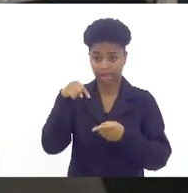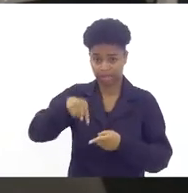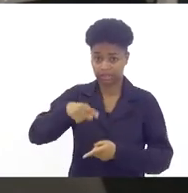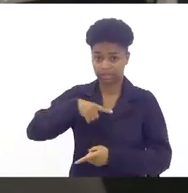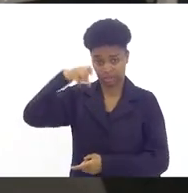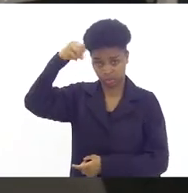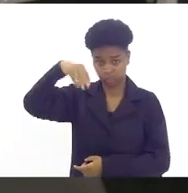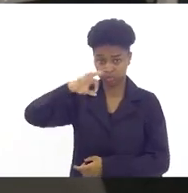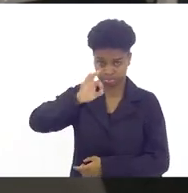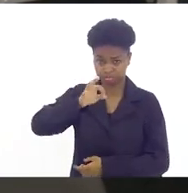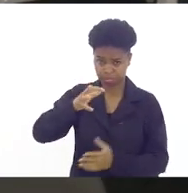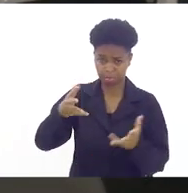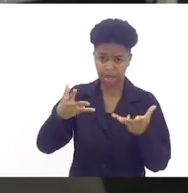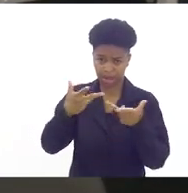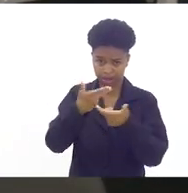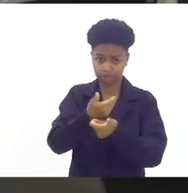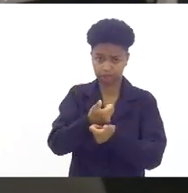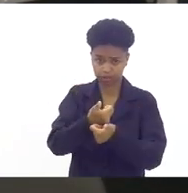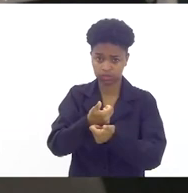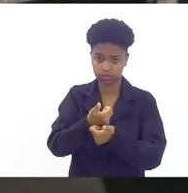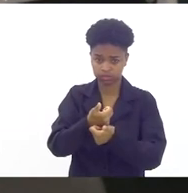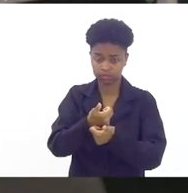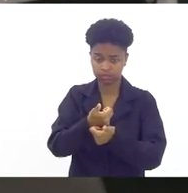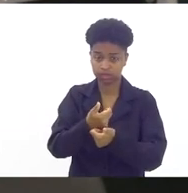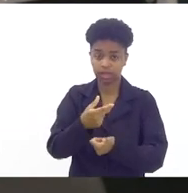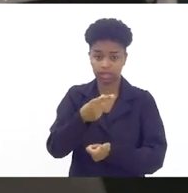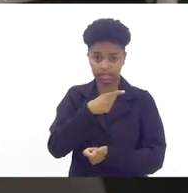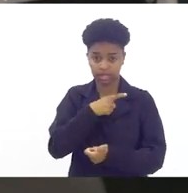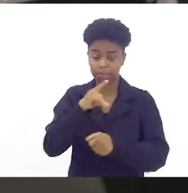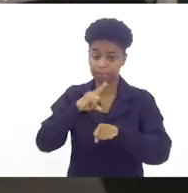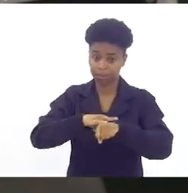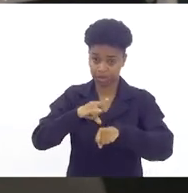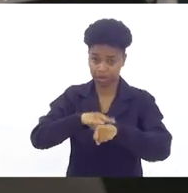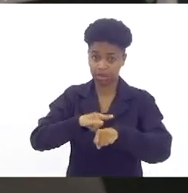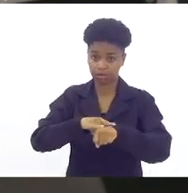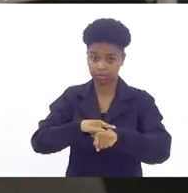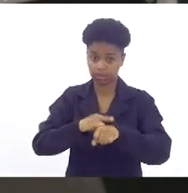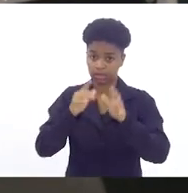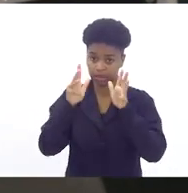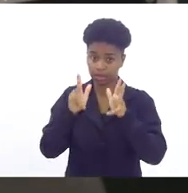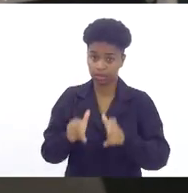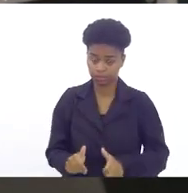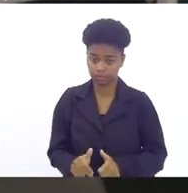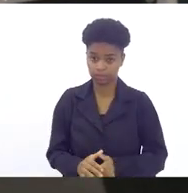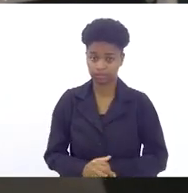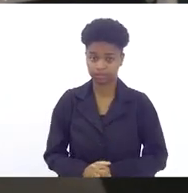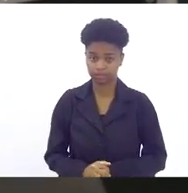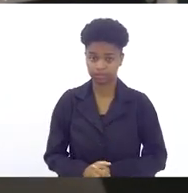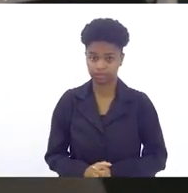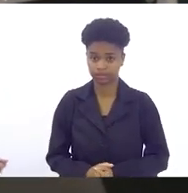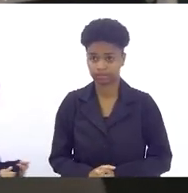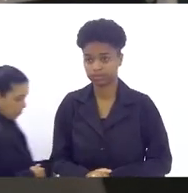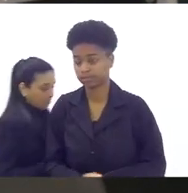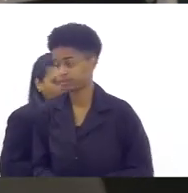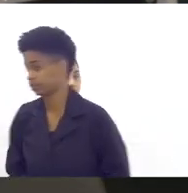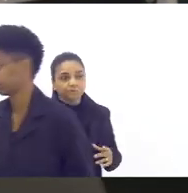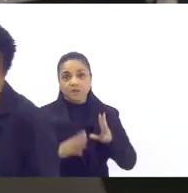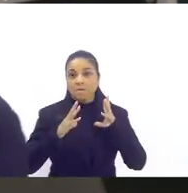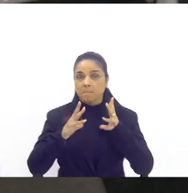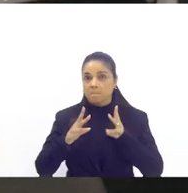iluminação maravilhosa contém banheiros limpos bem modernos